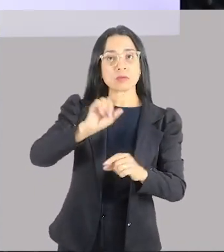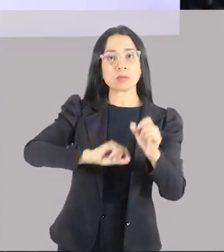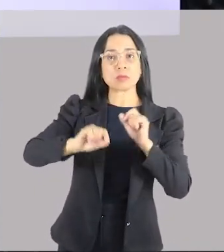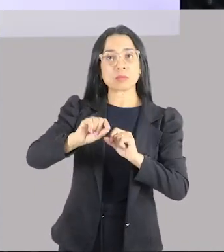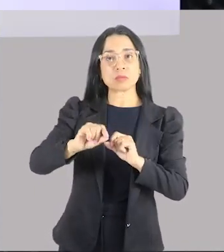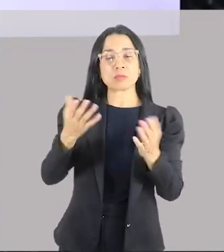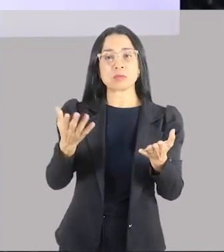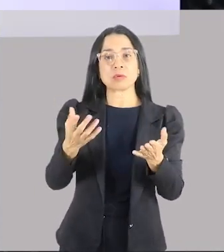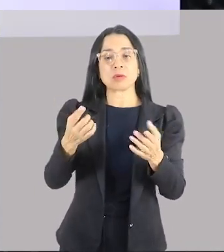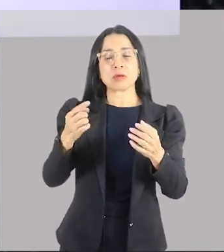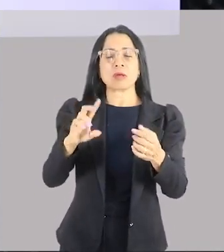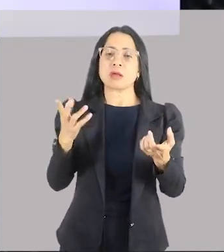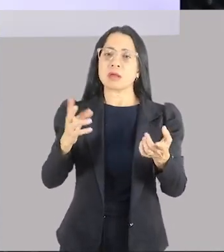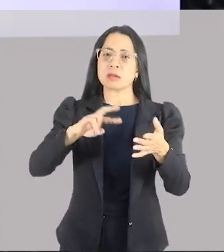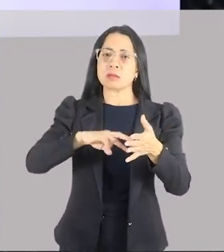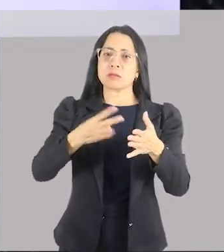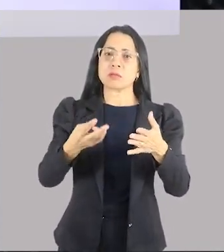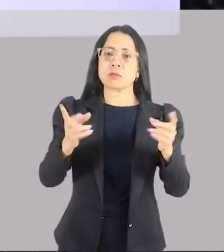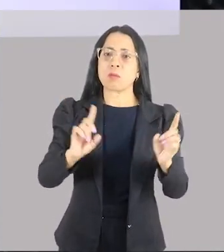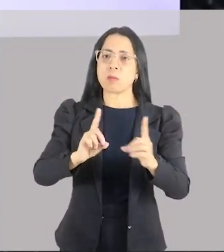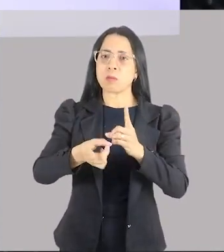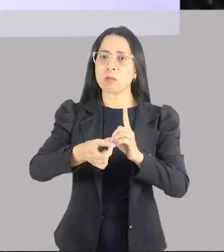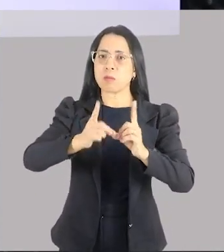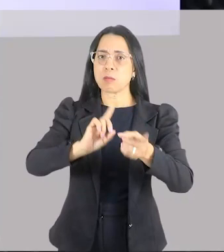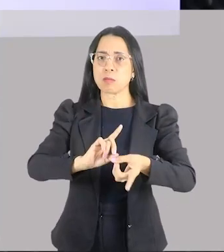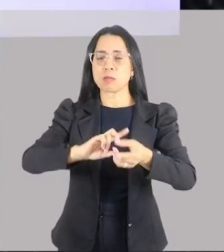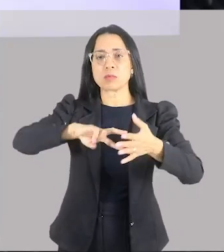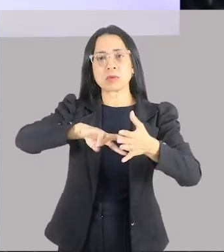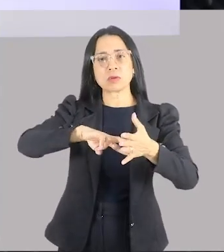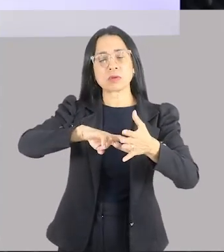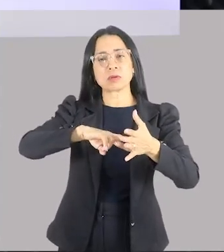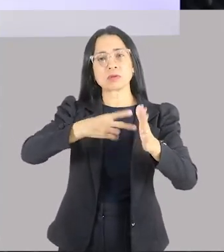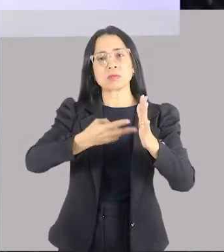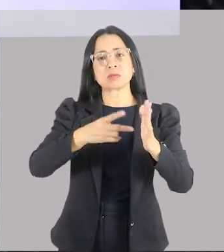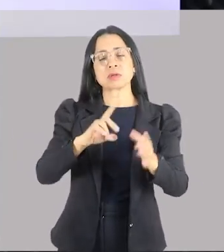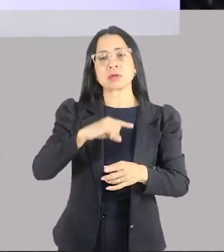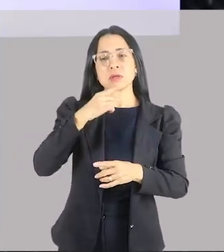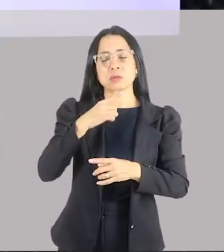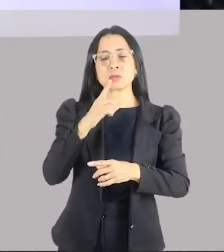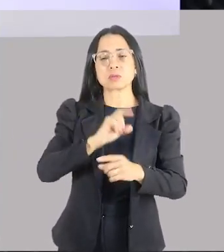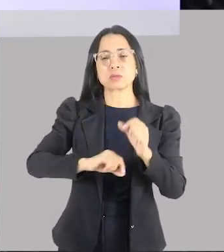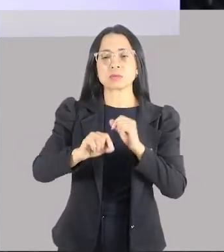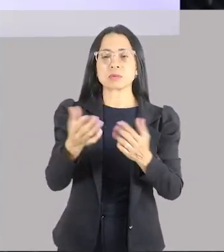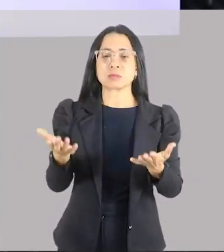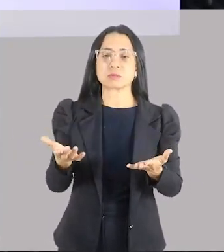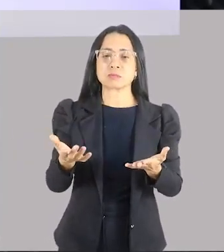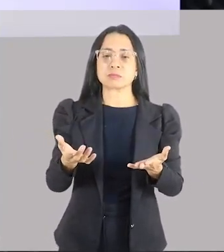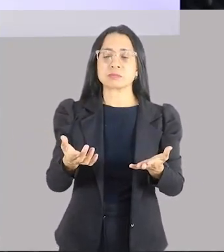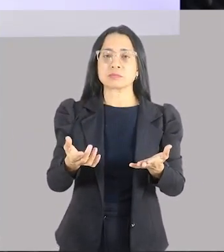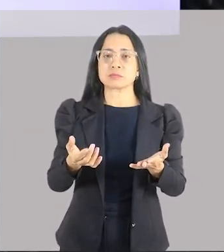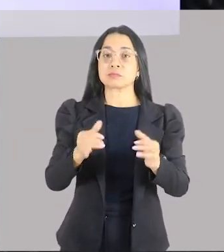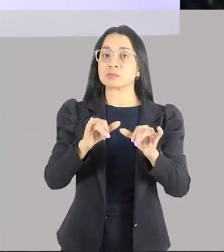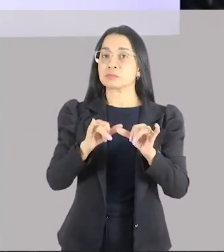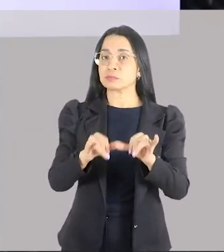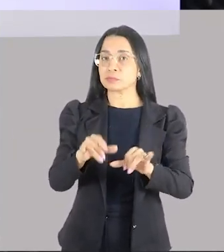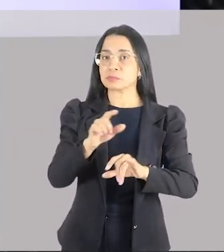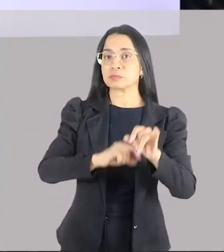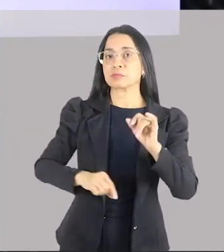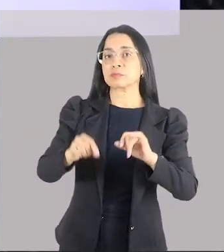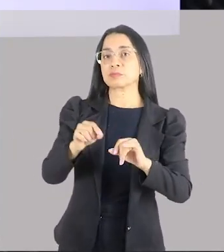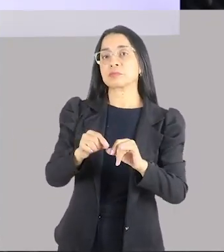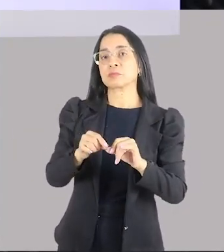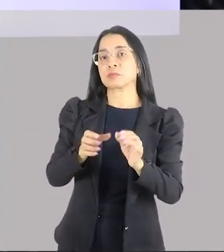da dúvida. Então, uma dúvida é cética, é do ceticismo. Então, já fique com essa dica, que ela é